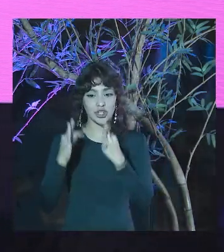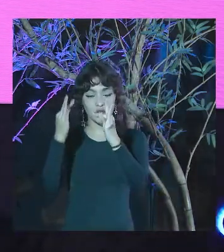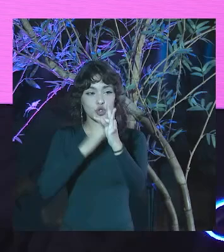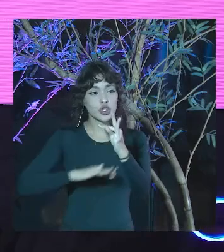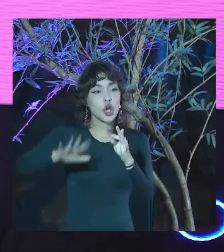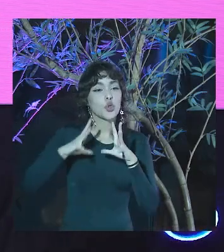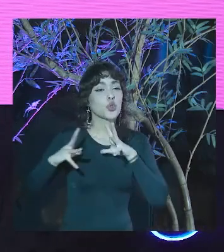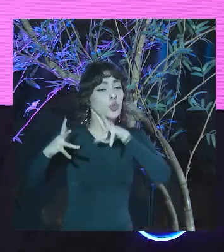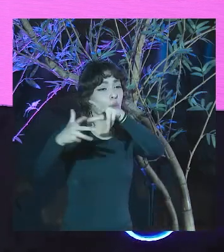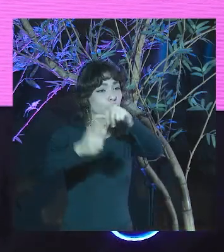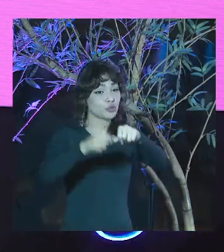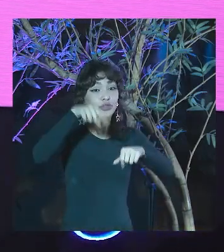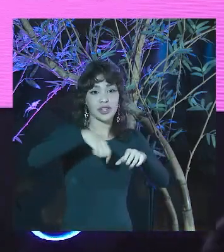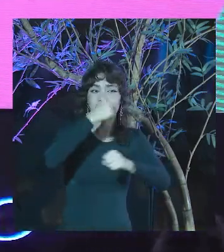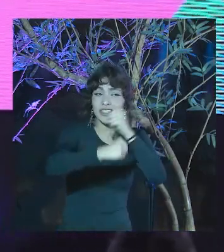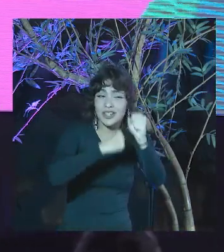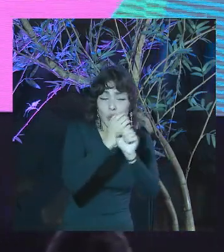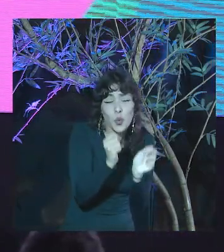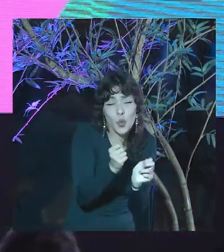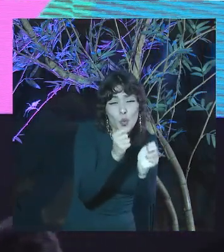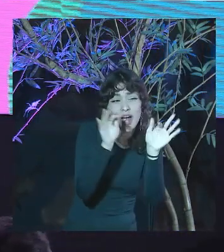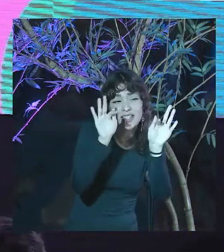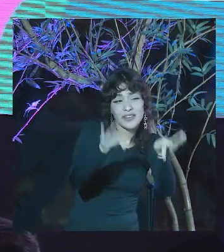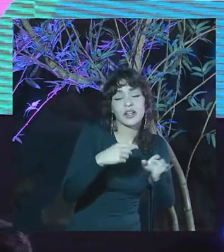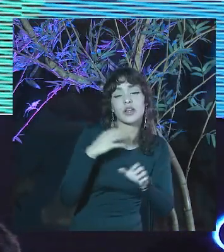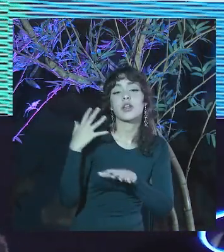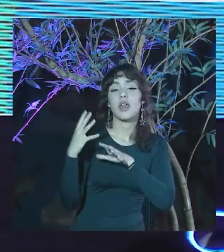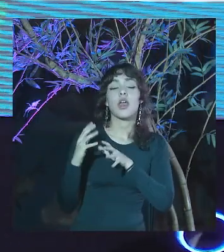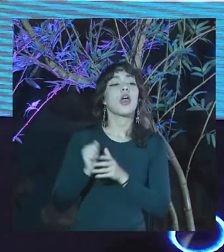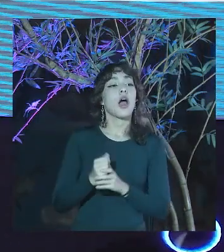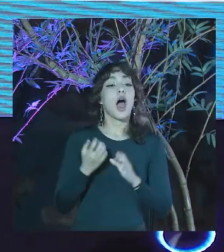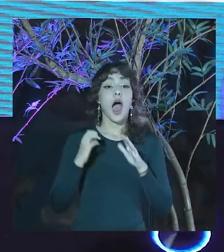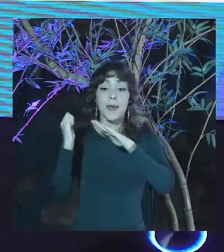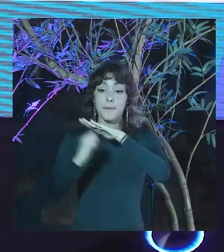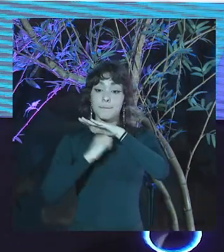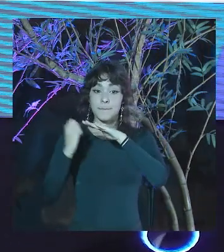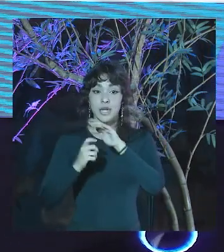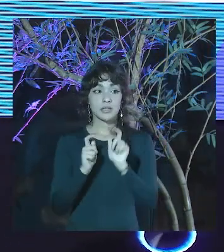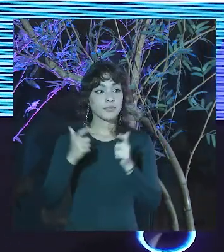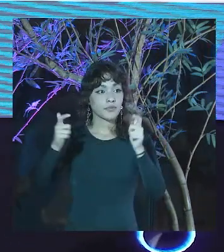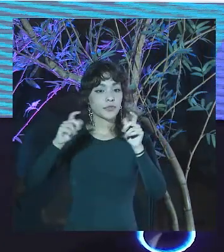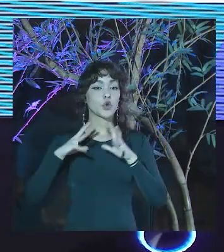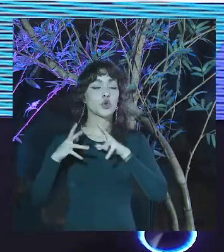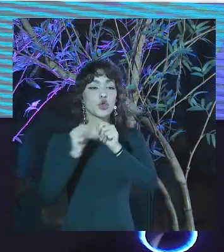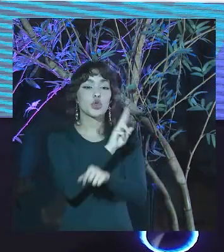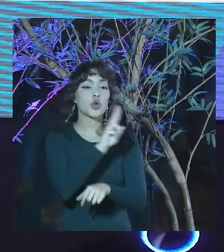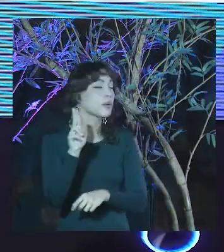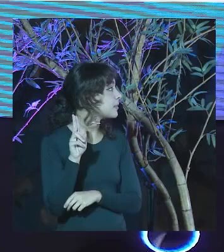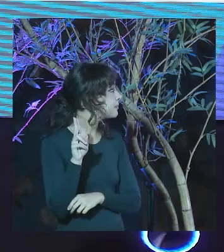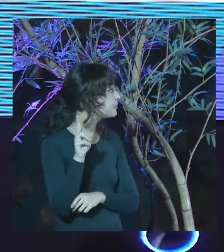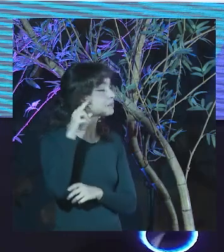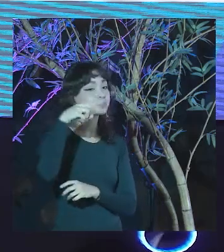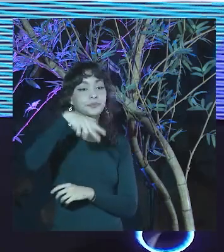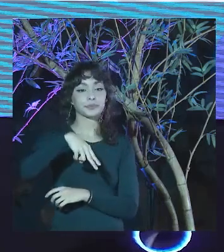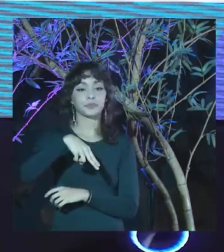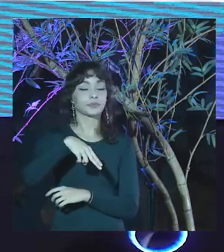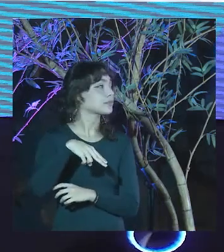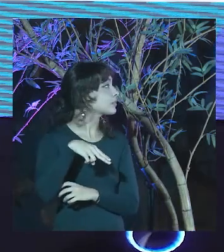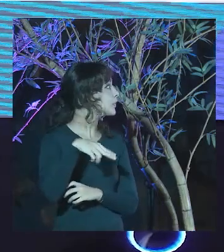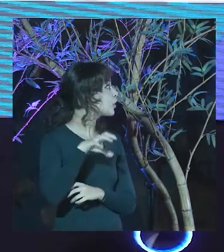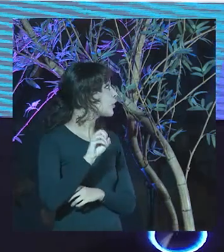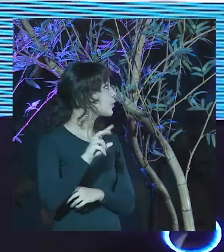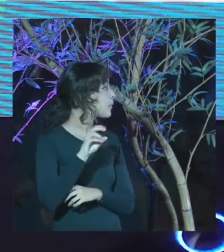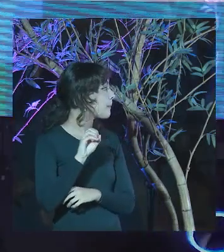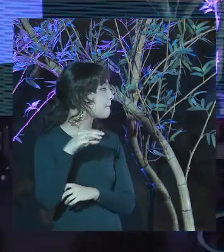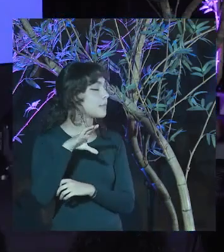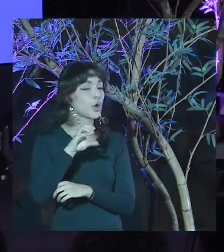ano que a gente está quase no final, chama-se Novo Nordisk. Para quem não sabe, a Novo Nordisk